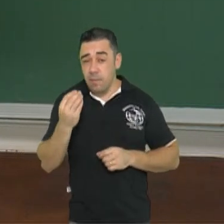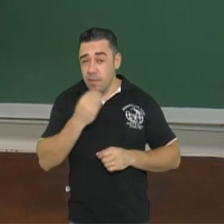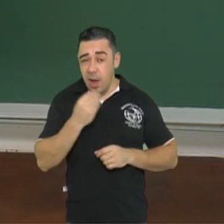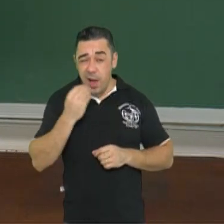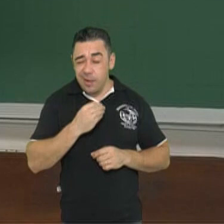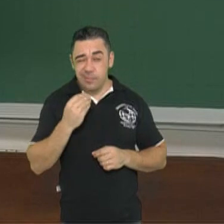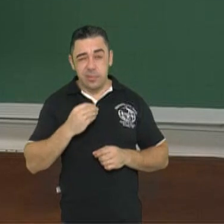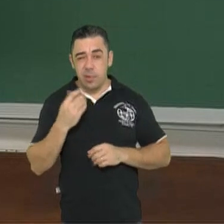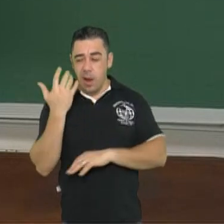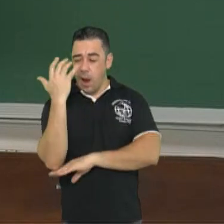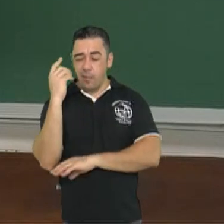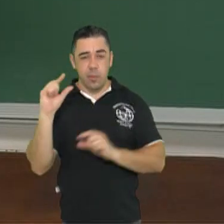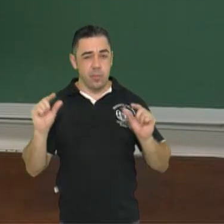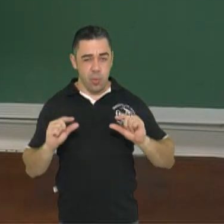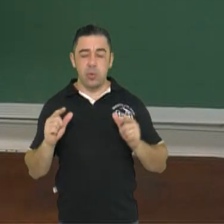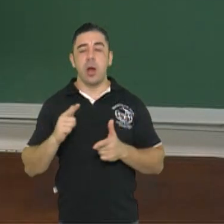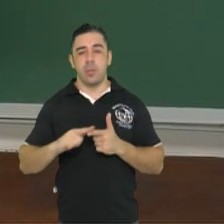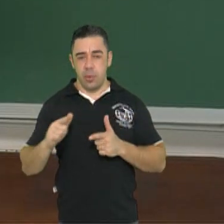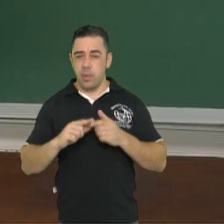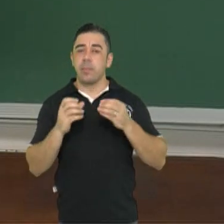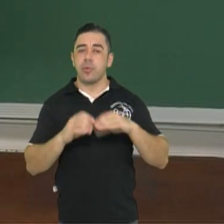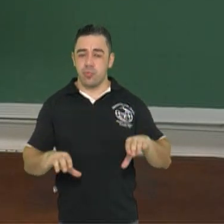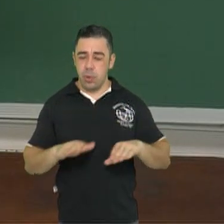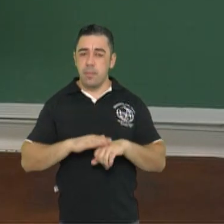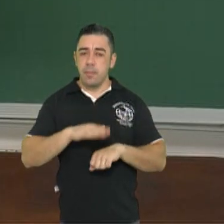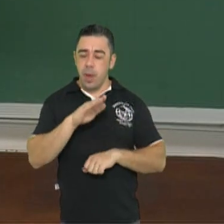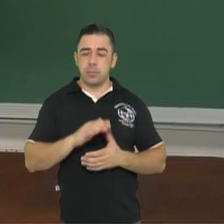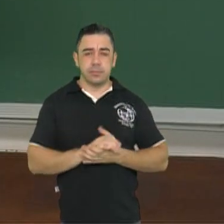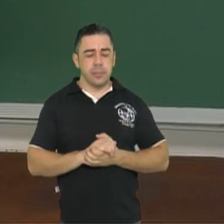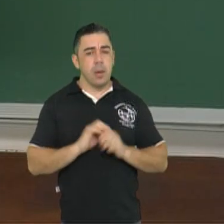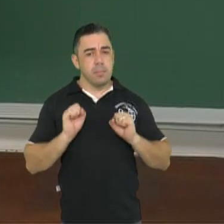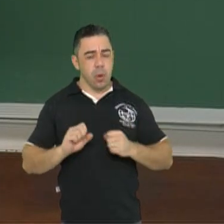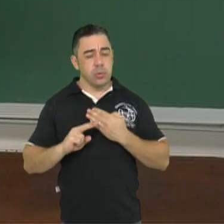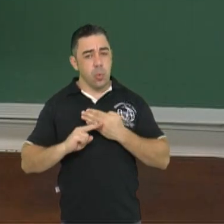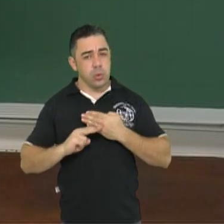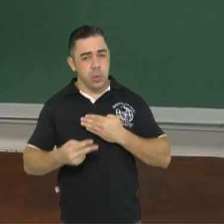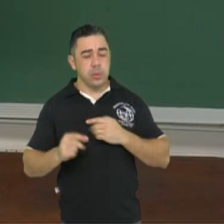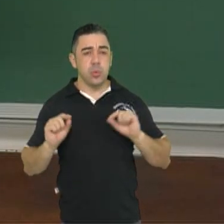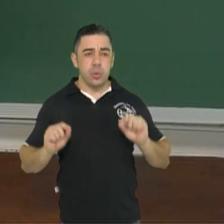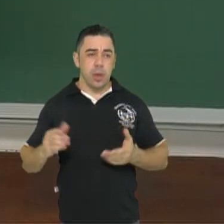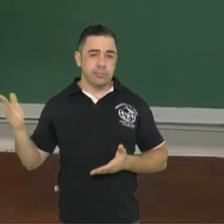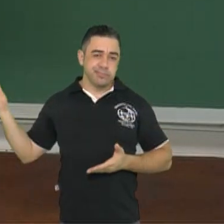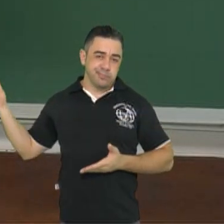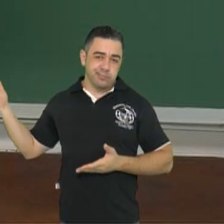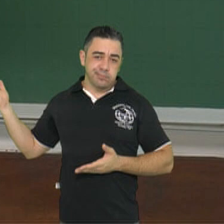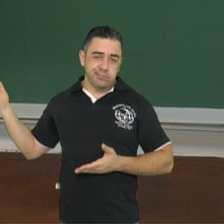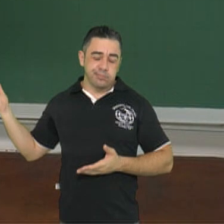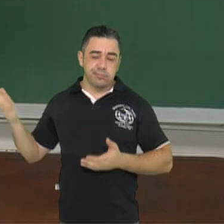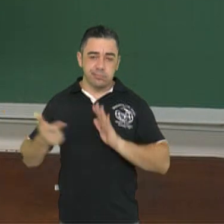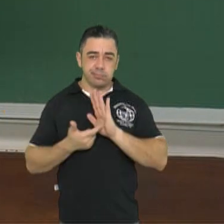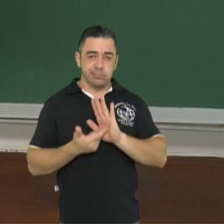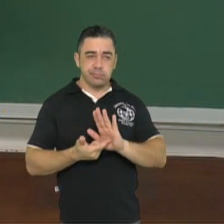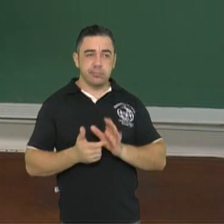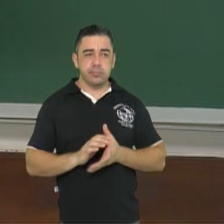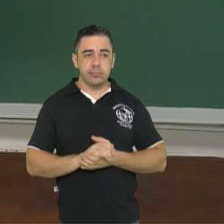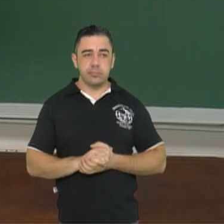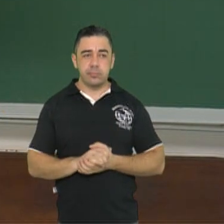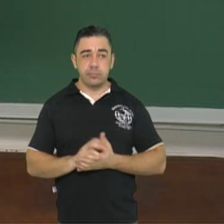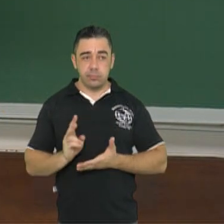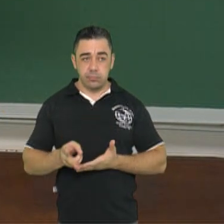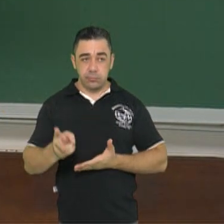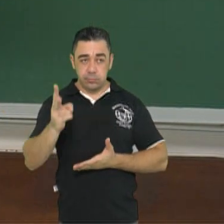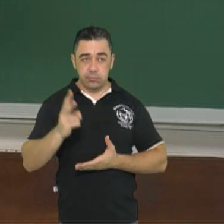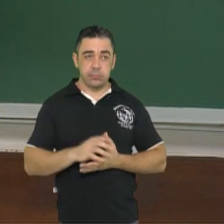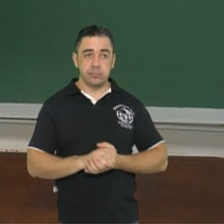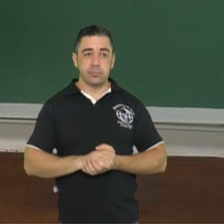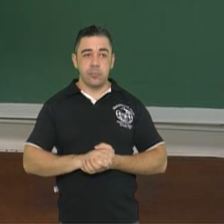pouco protegido, é bem agravante mesmo, tá? Possíveis consequências, então, são essas que a gente está vendo aqui. Continuando,